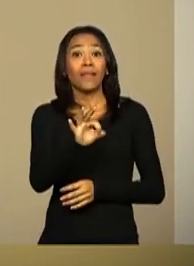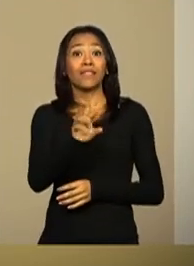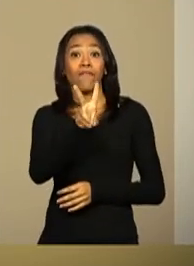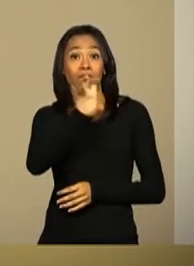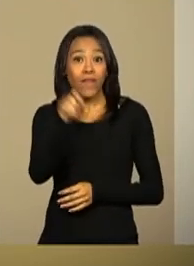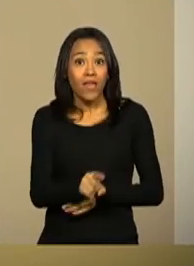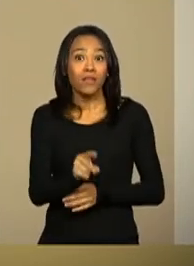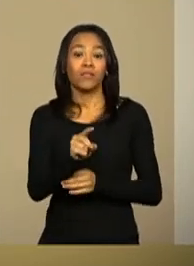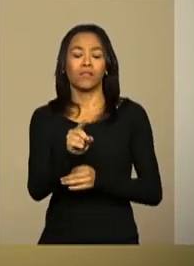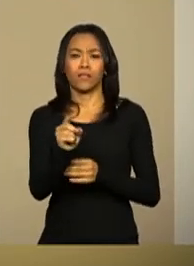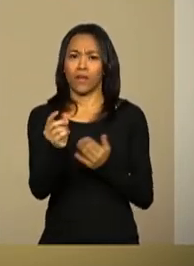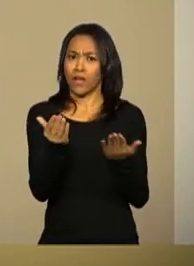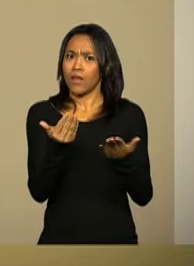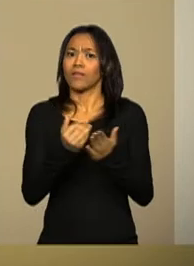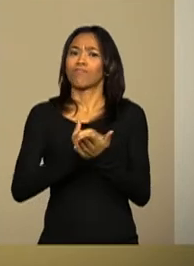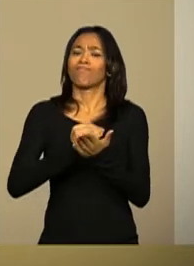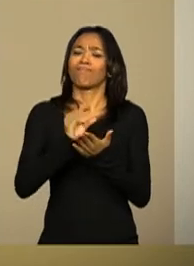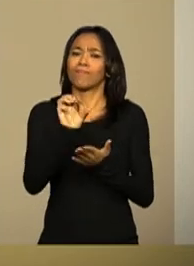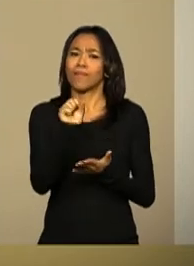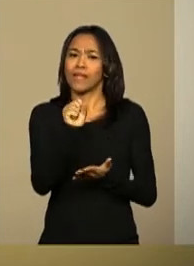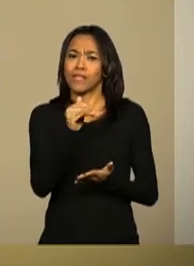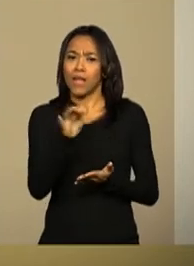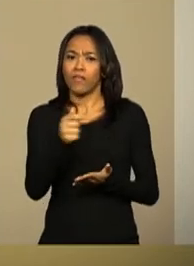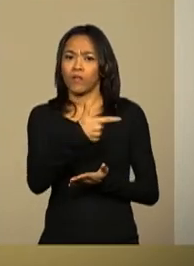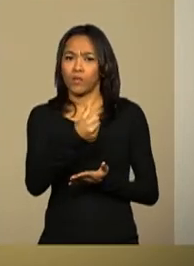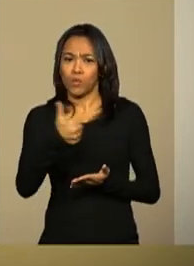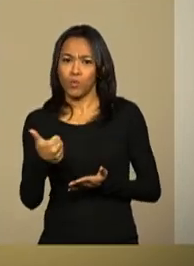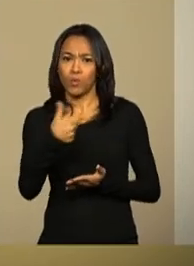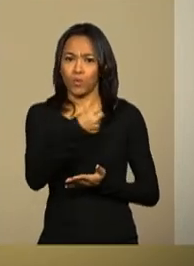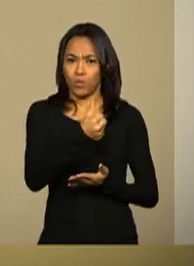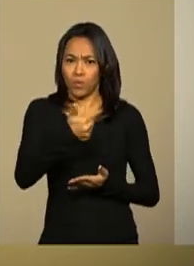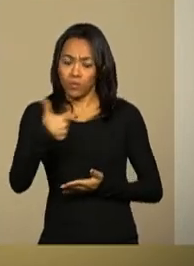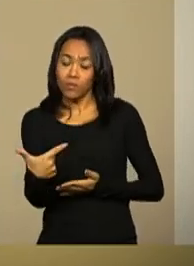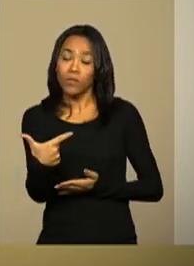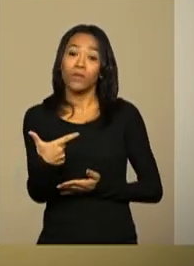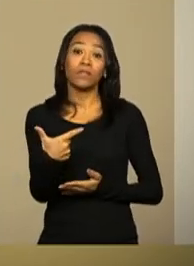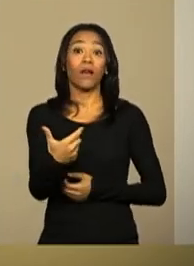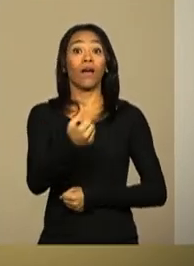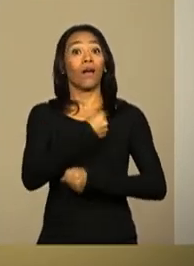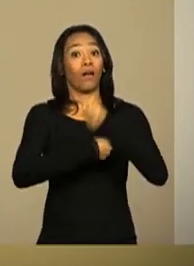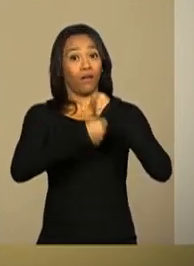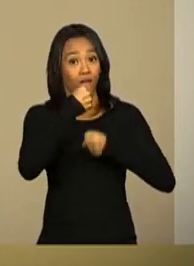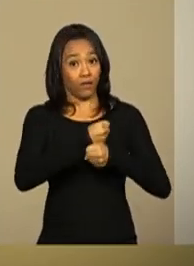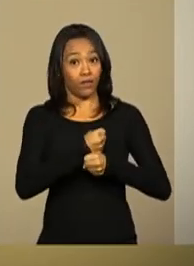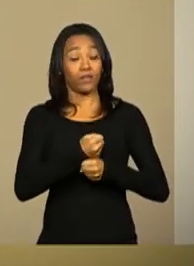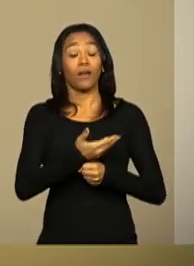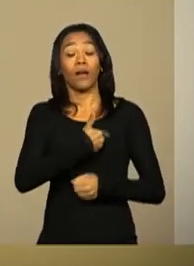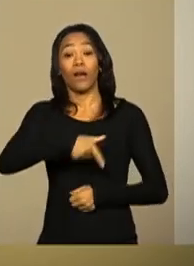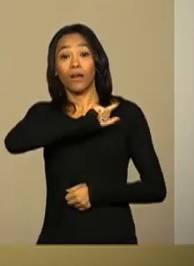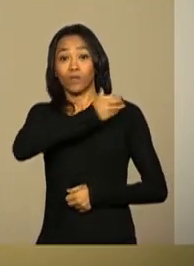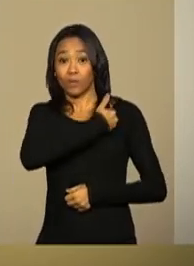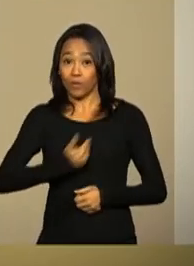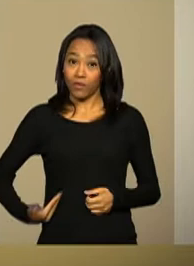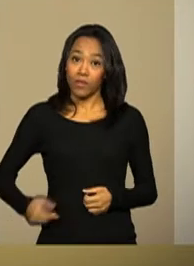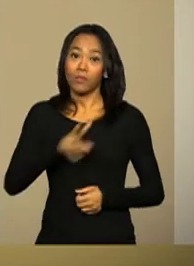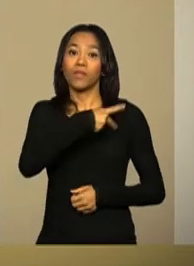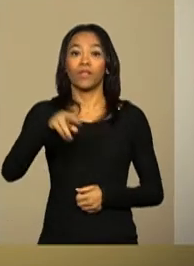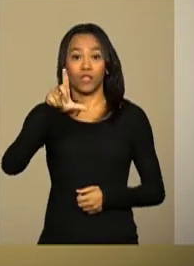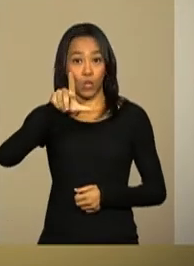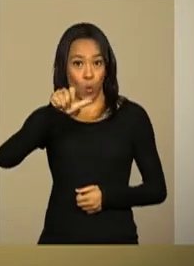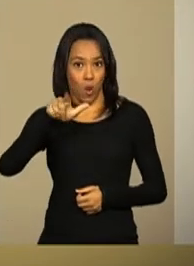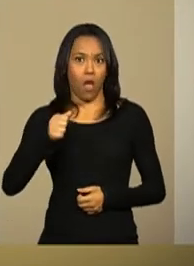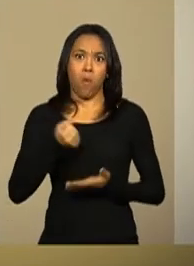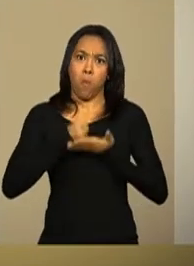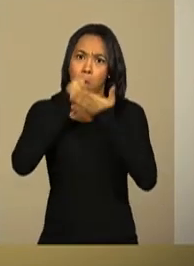vezes o montante oferecido na safra 2001/2002 anterior ao governo do presidente Lula é